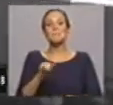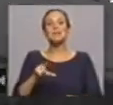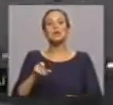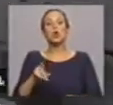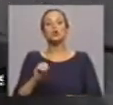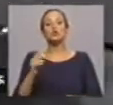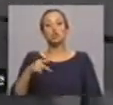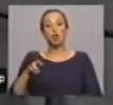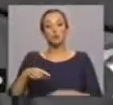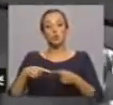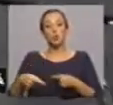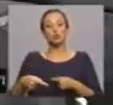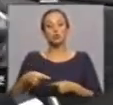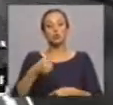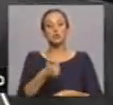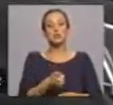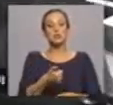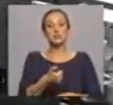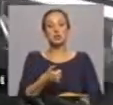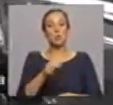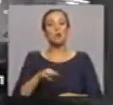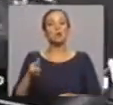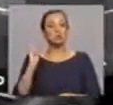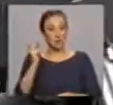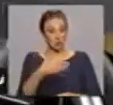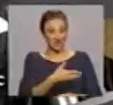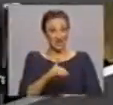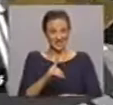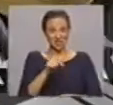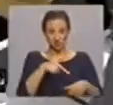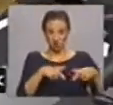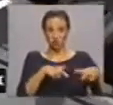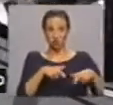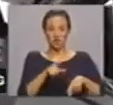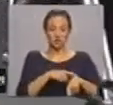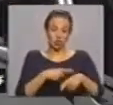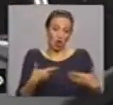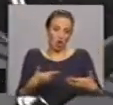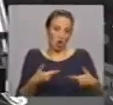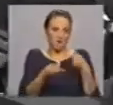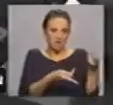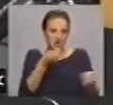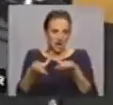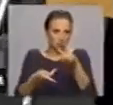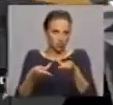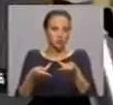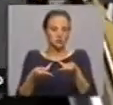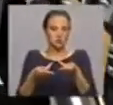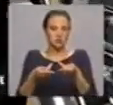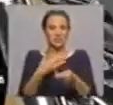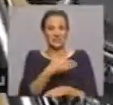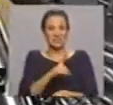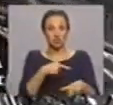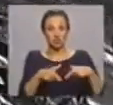próximos 5 milhões de anos. E que 16 dessas estrelas, que estão neste momento analisadas na sua órbita, chegam a cerca